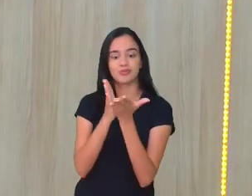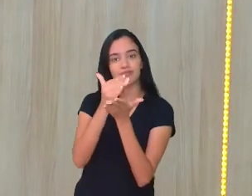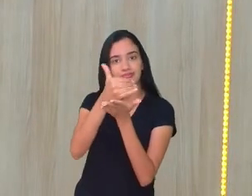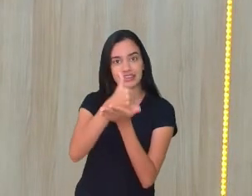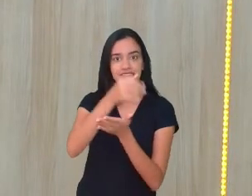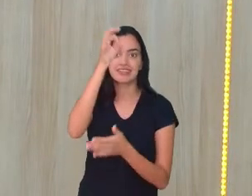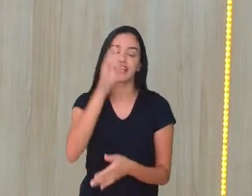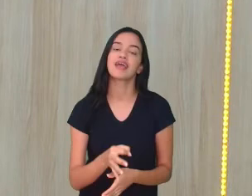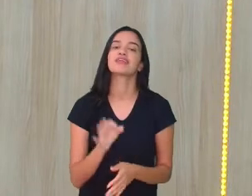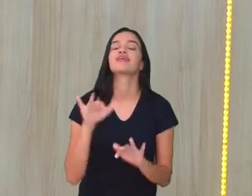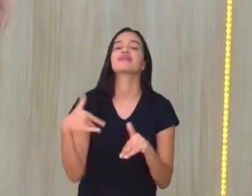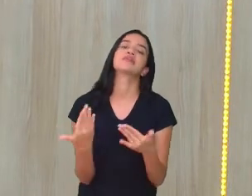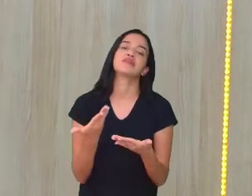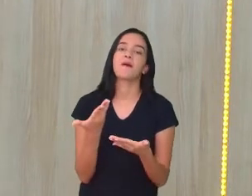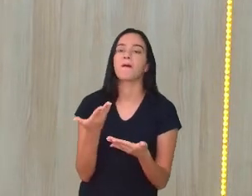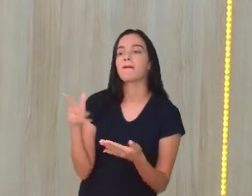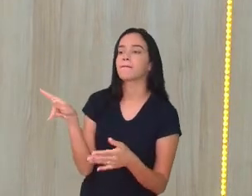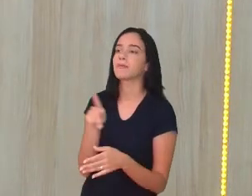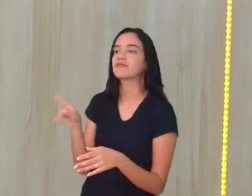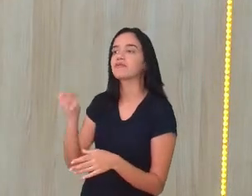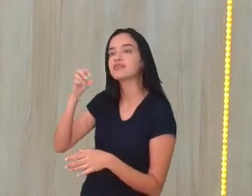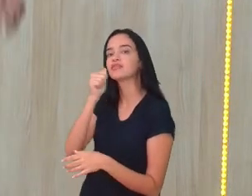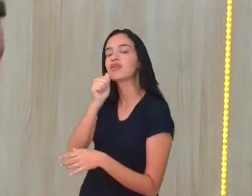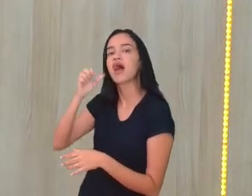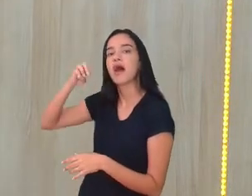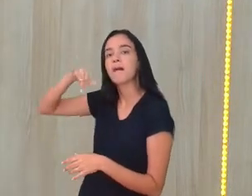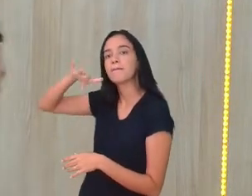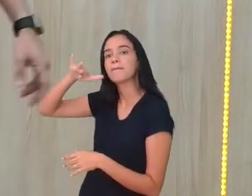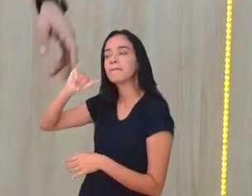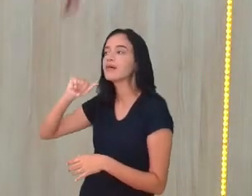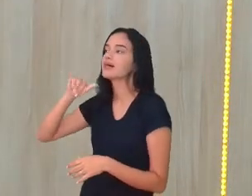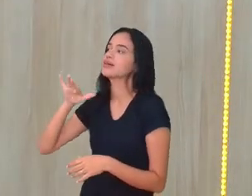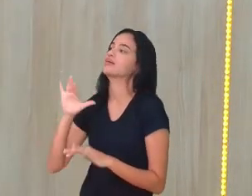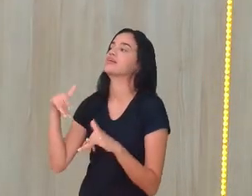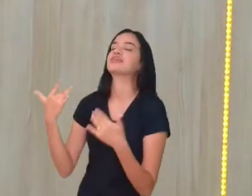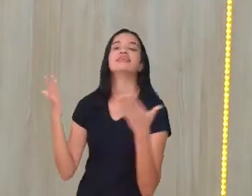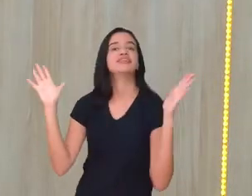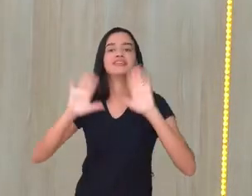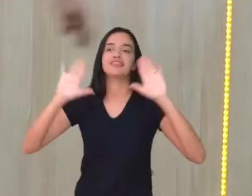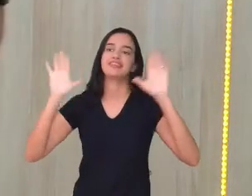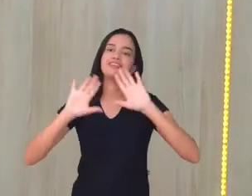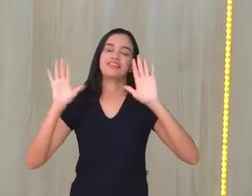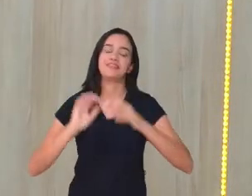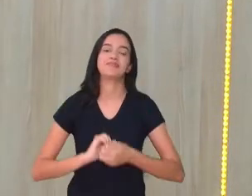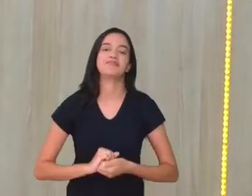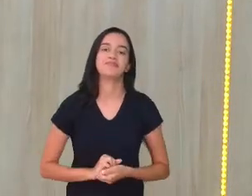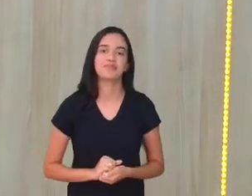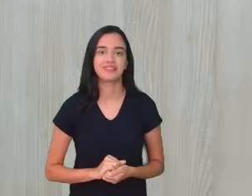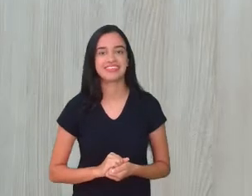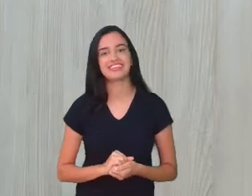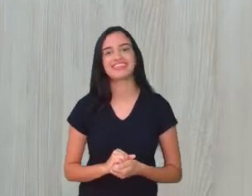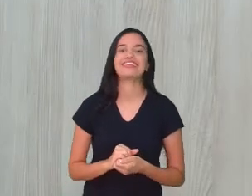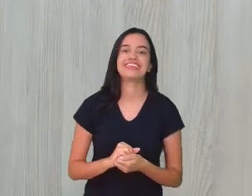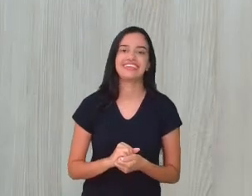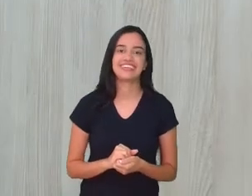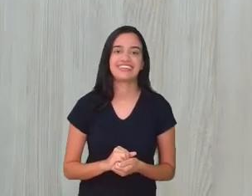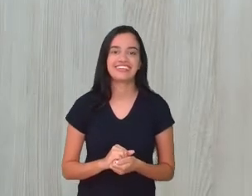bom? Vou passar a palavrinha para a professora Marta. Estouramos o horário, professora. Dê só tchau aí para a galera para a gente se despedir.